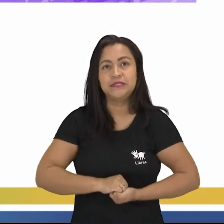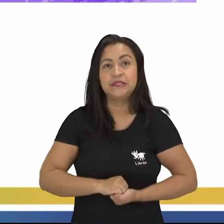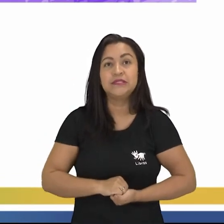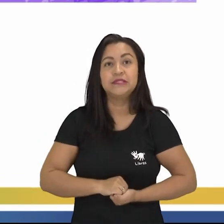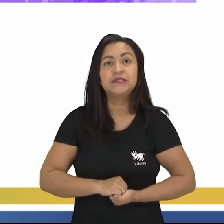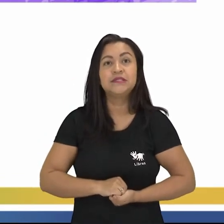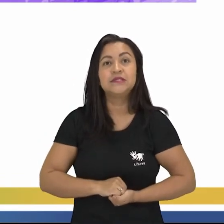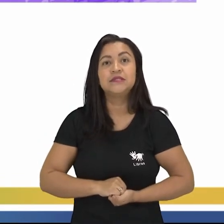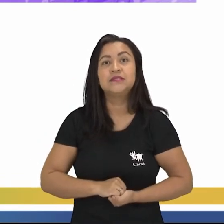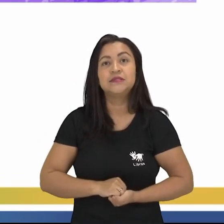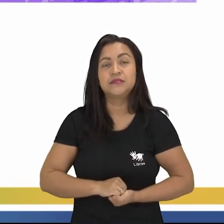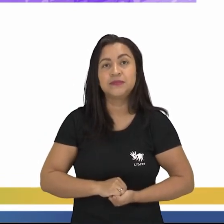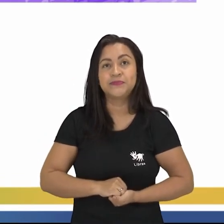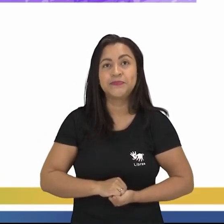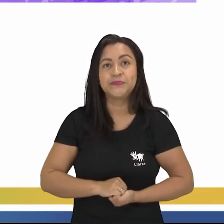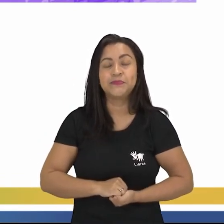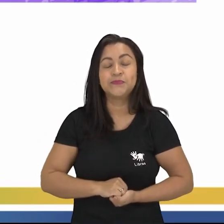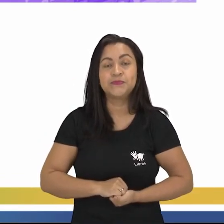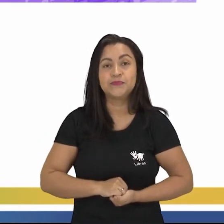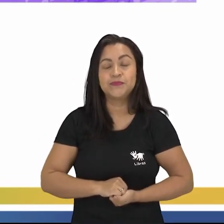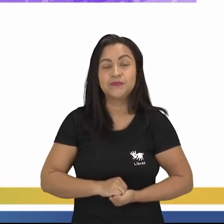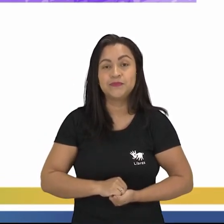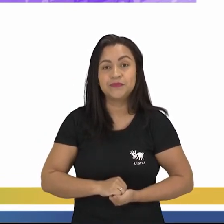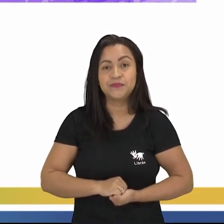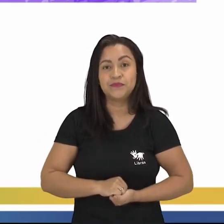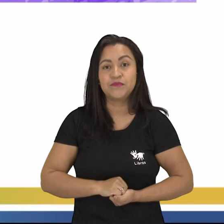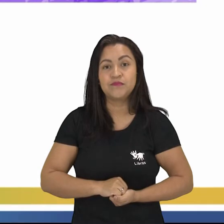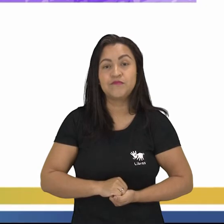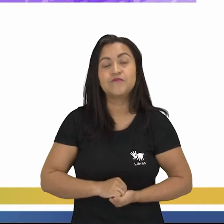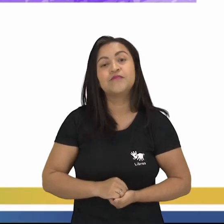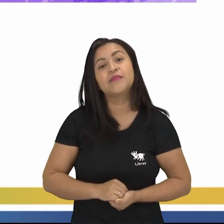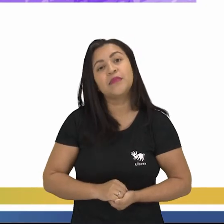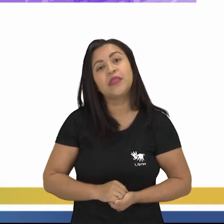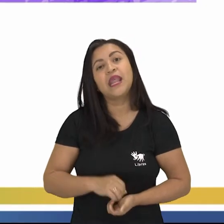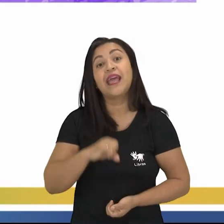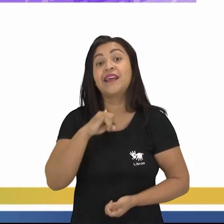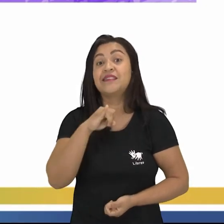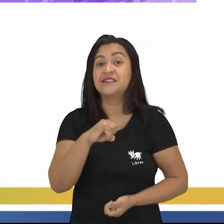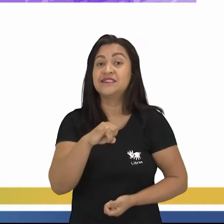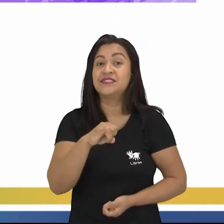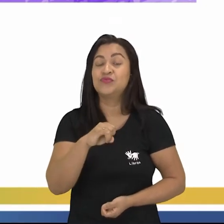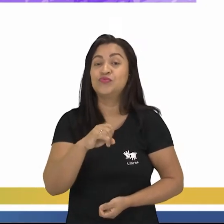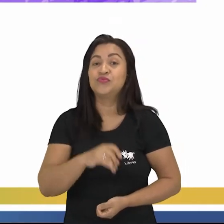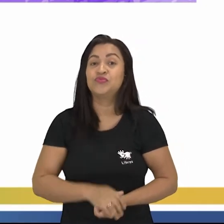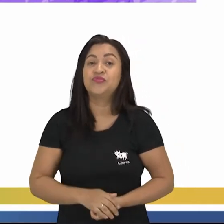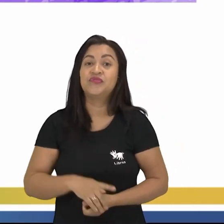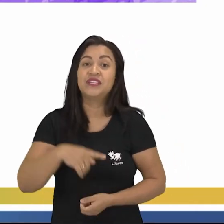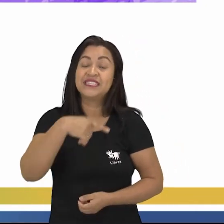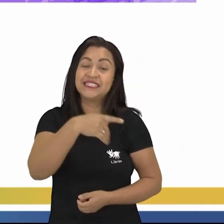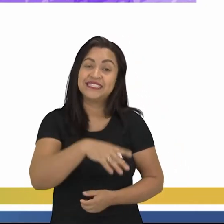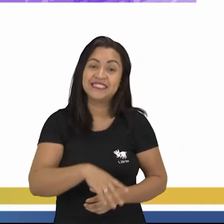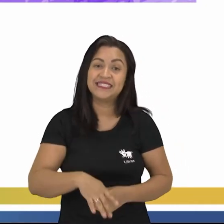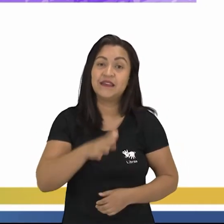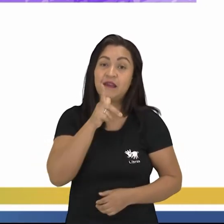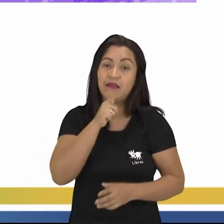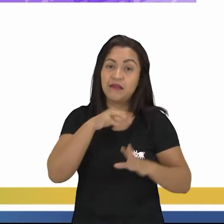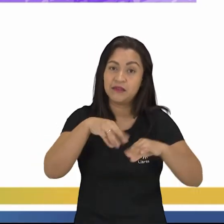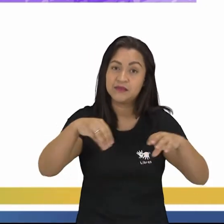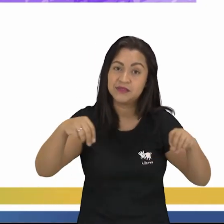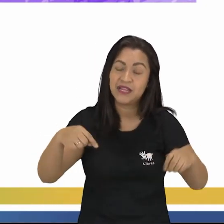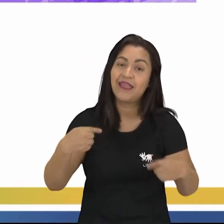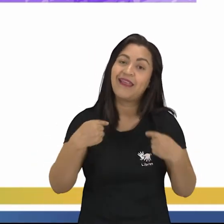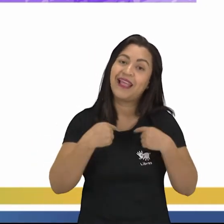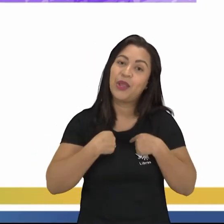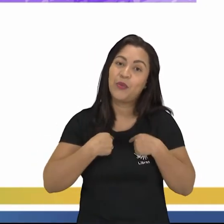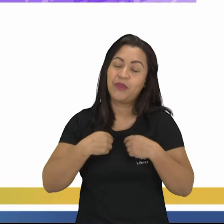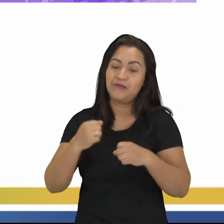the beach, I would have made sandcastles. Se eu tivesse ido à praia, eu teria feito